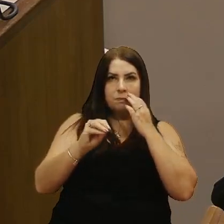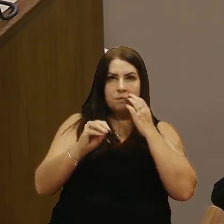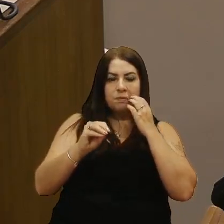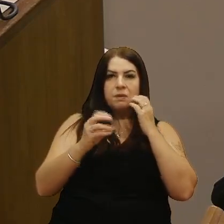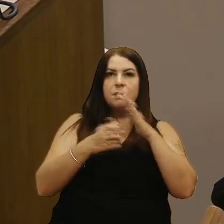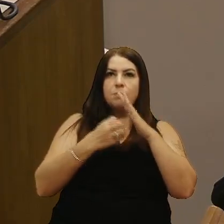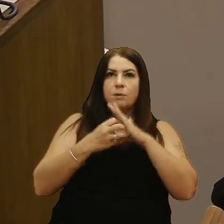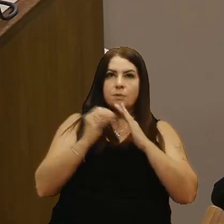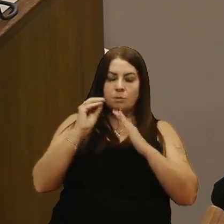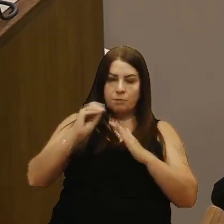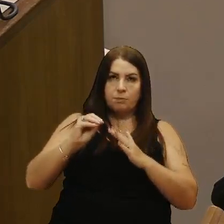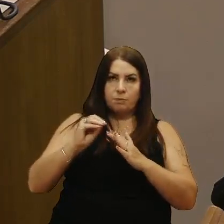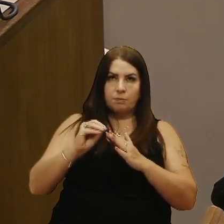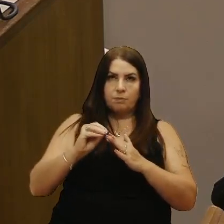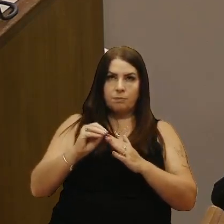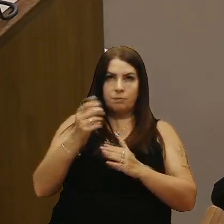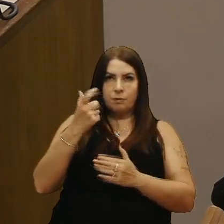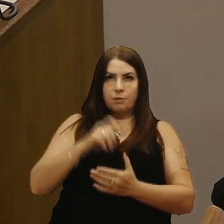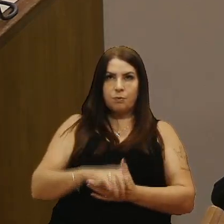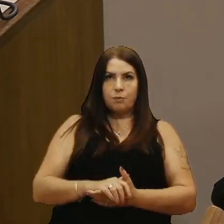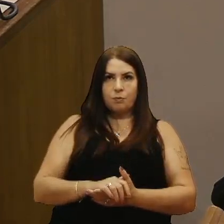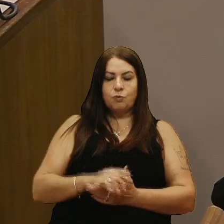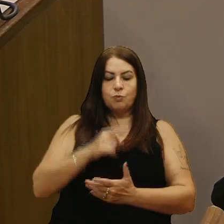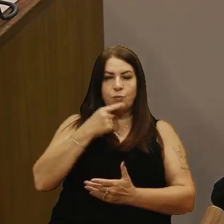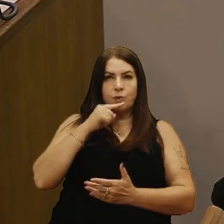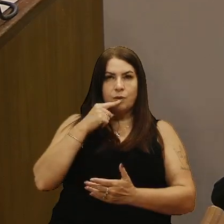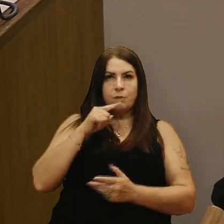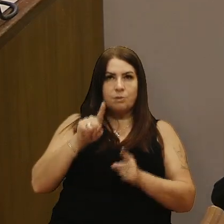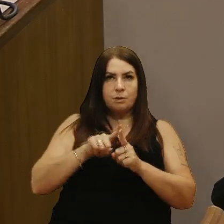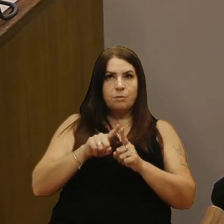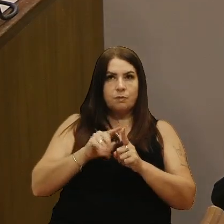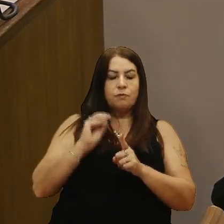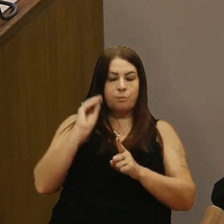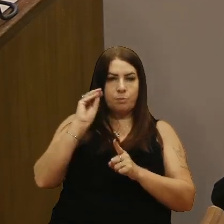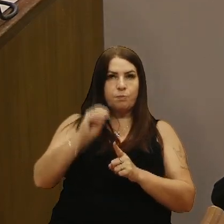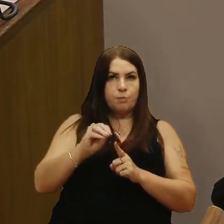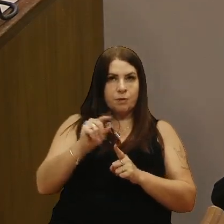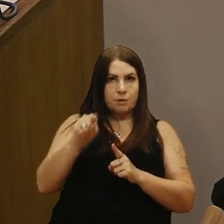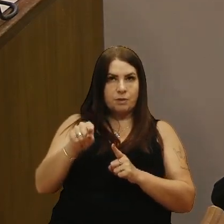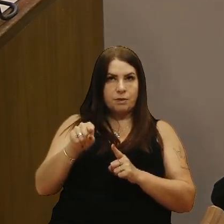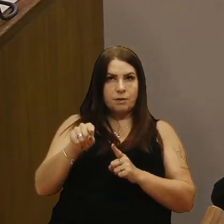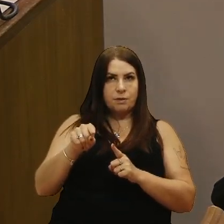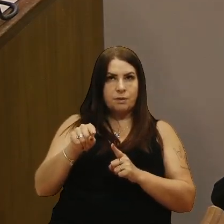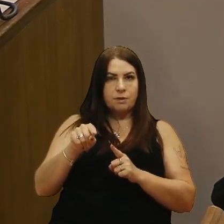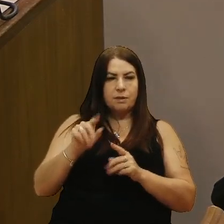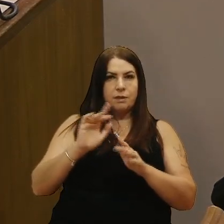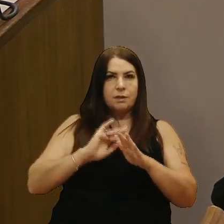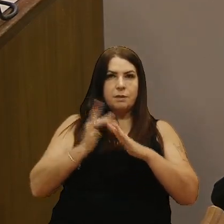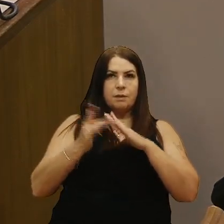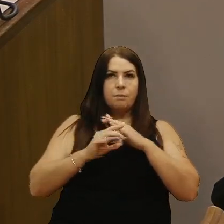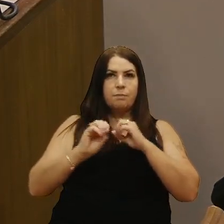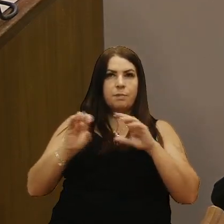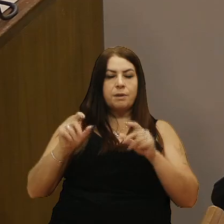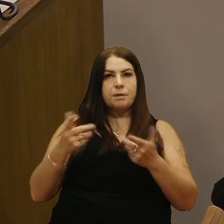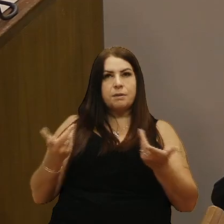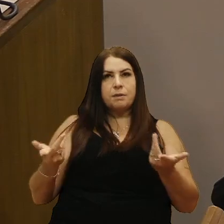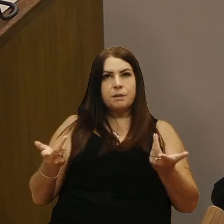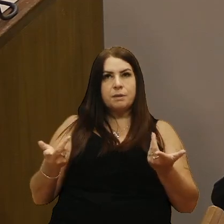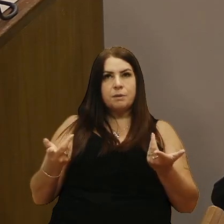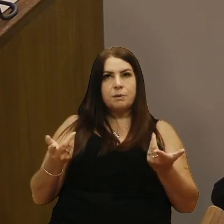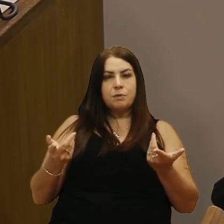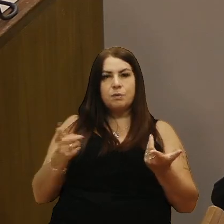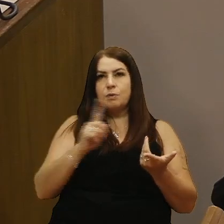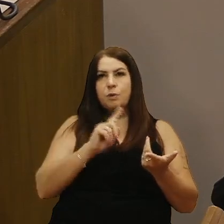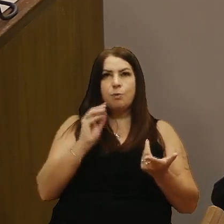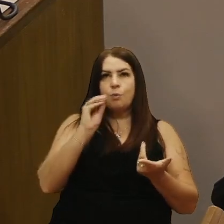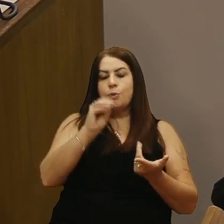o que quis postar, né? Eu acho que o Caleb também vai. Isso aqui foi postado assim e a imprensa só colocou não